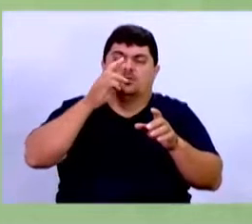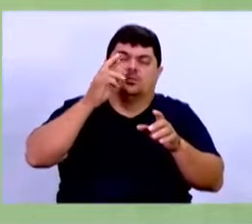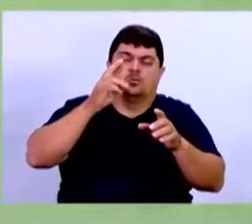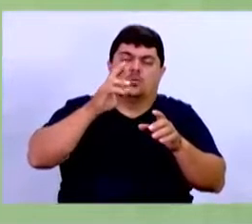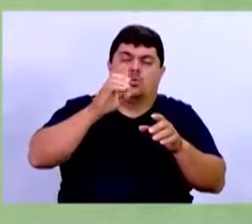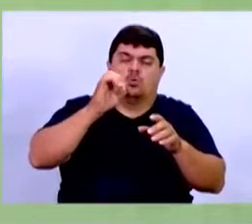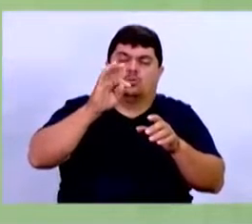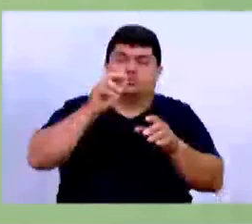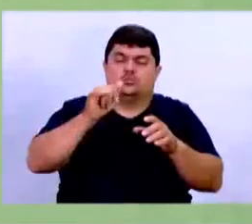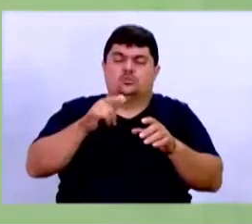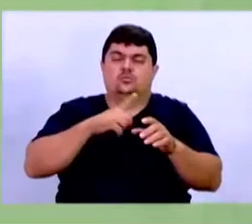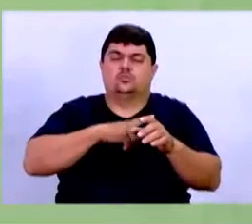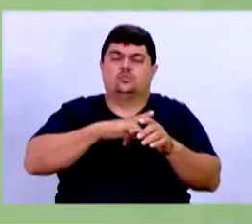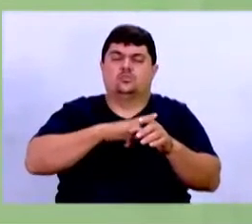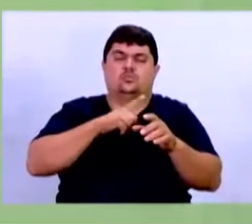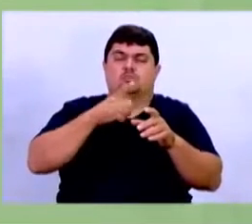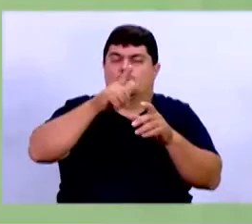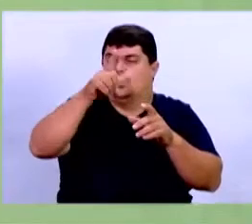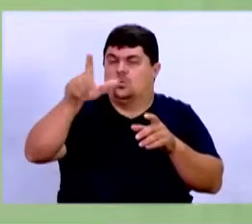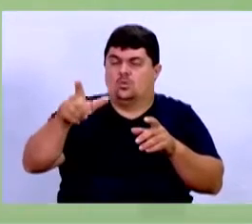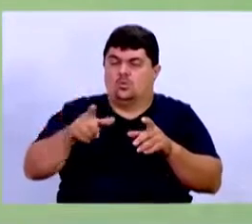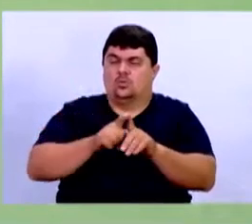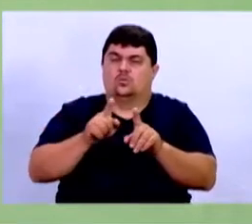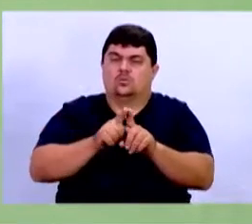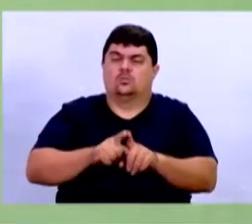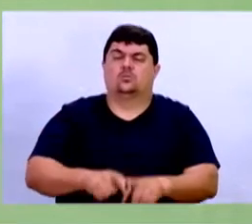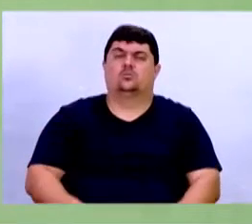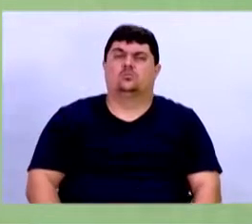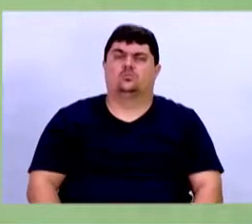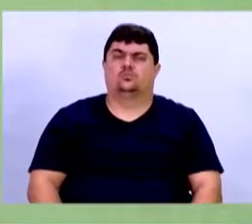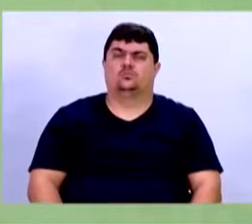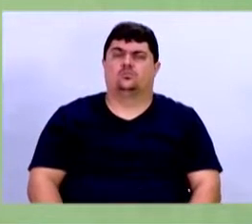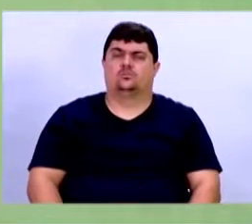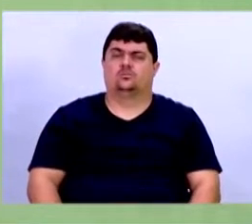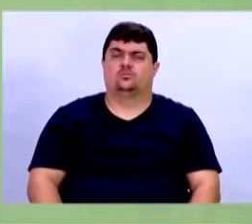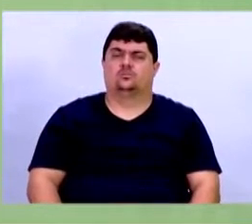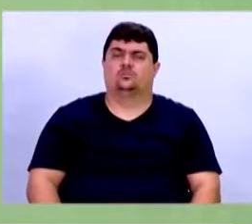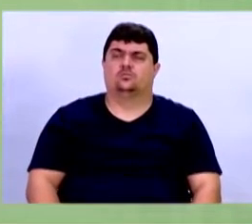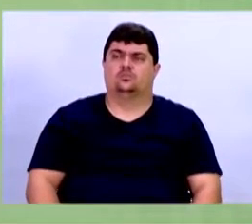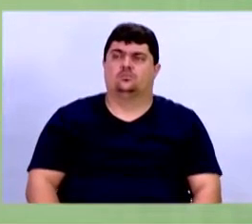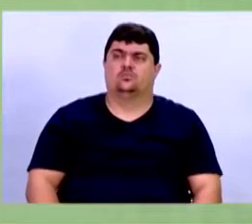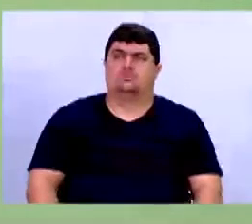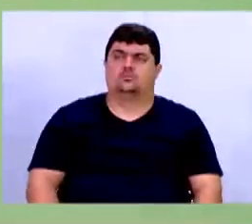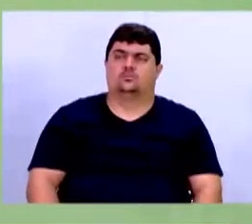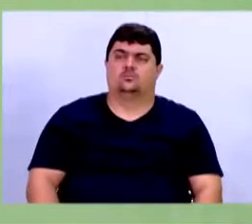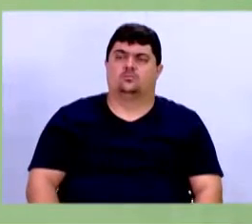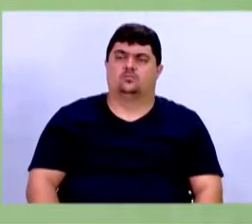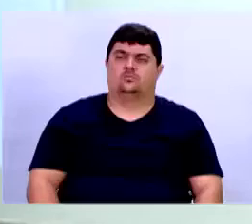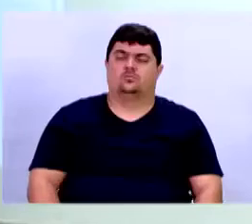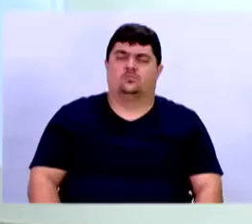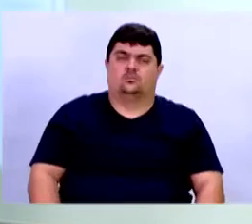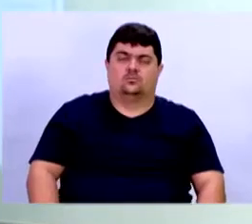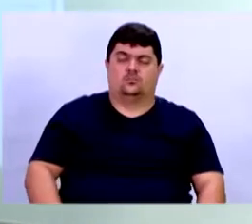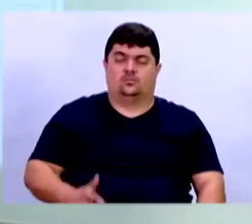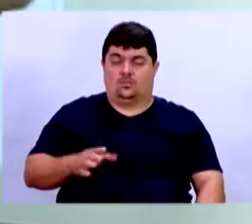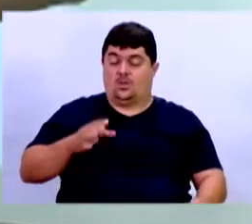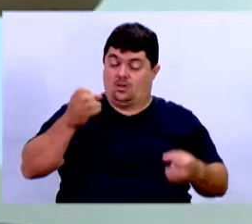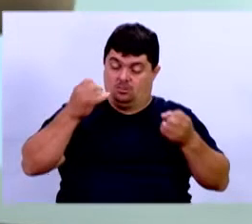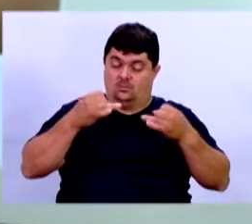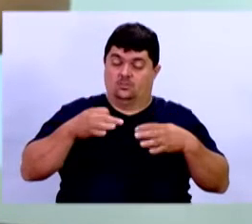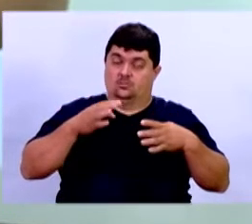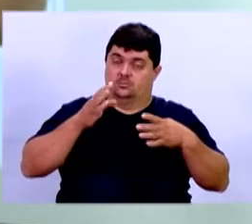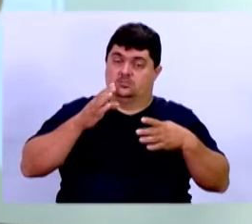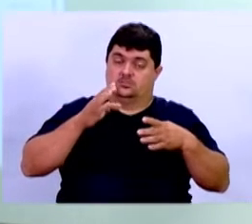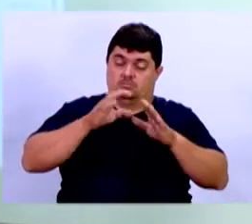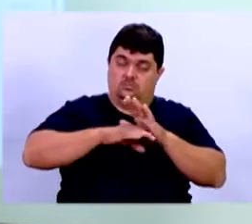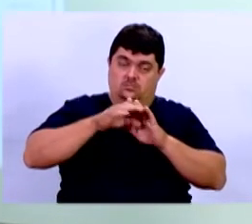de cópia e restauração, entre várias outras características. Então aqui a gente entende de maneira conceitual o objetivo dele. Então na hora